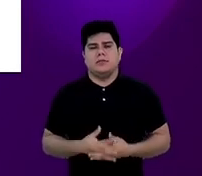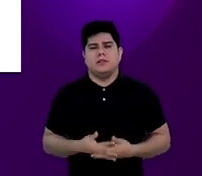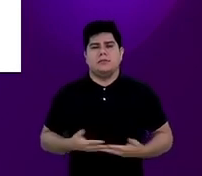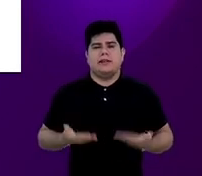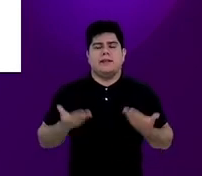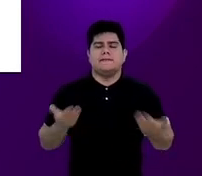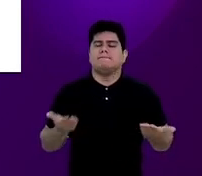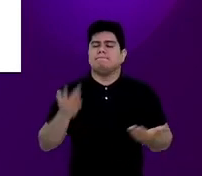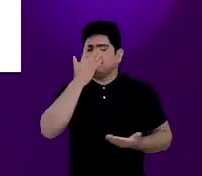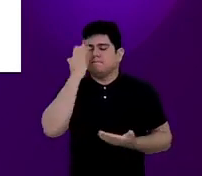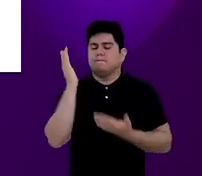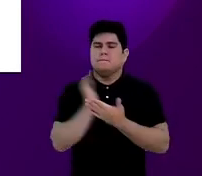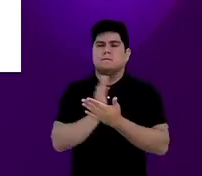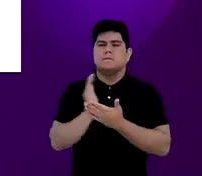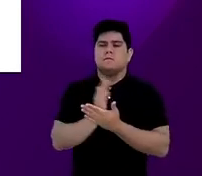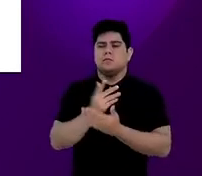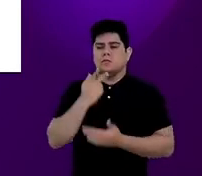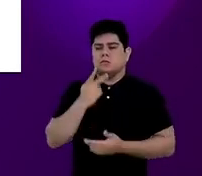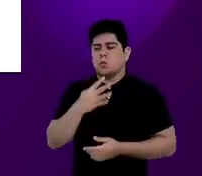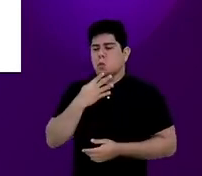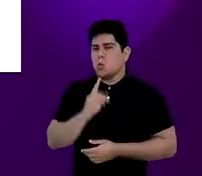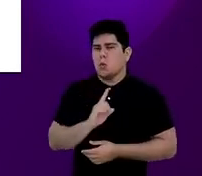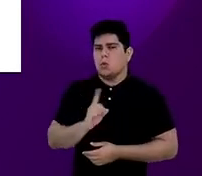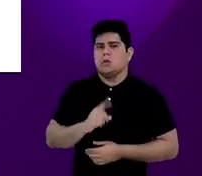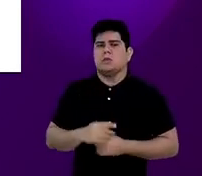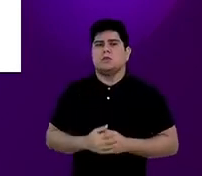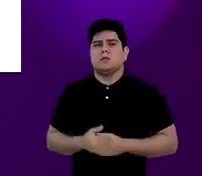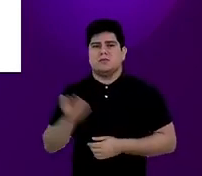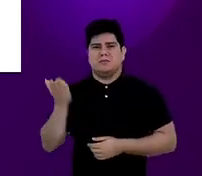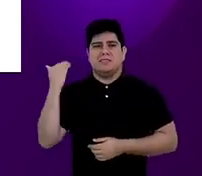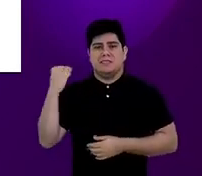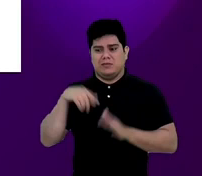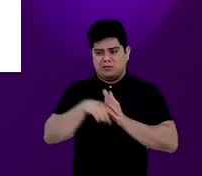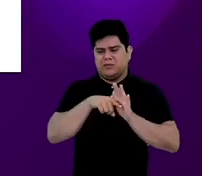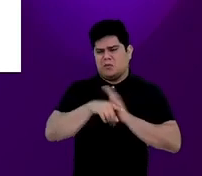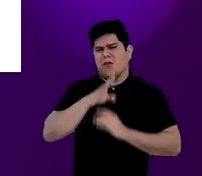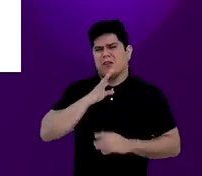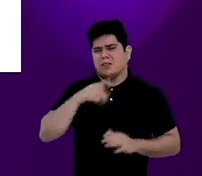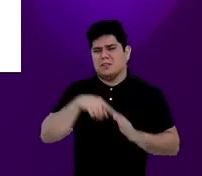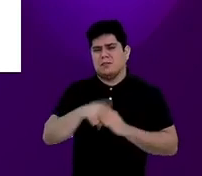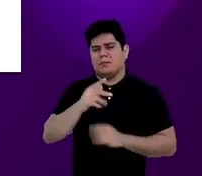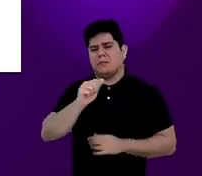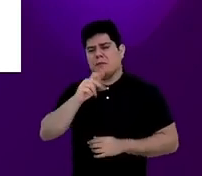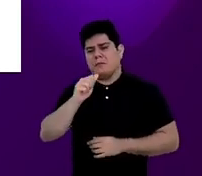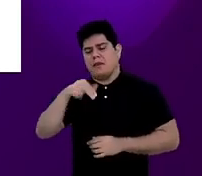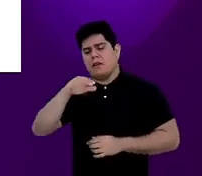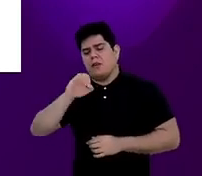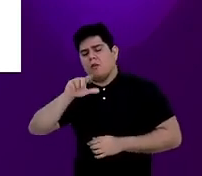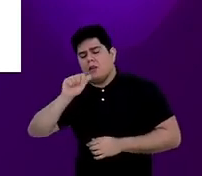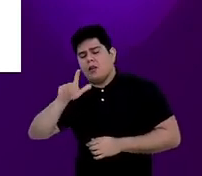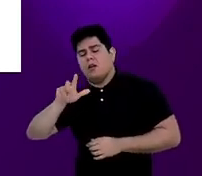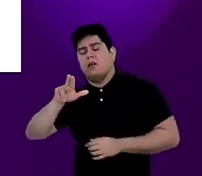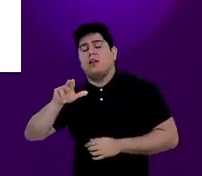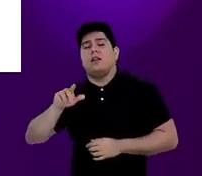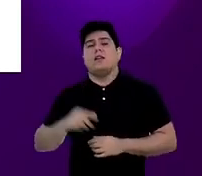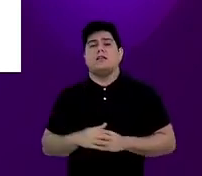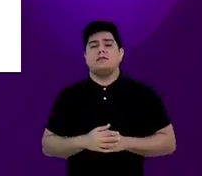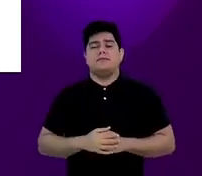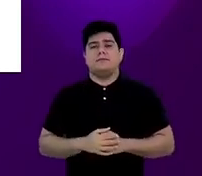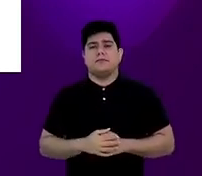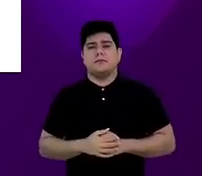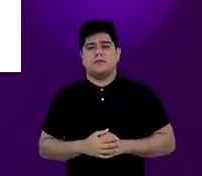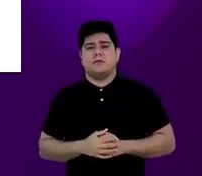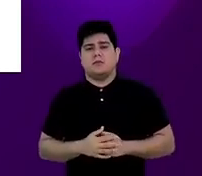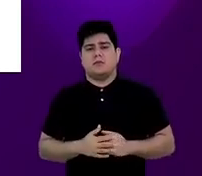oncológica, Jorge Nicolas talvez ninguém conheça, mas Papa Nicolau praticamente todo mundo conhece, que no século XX ele é patologista através